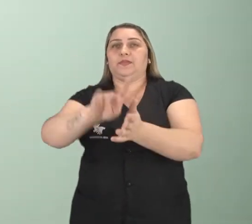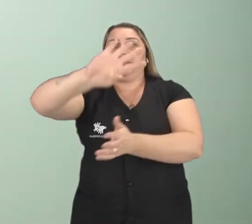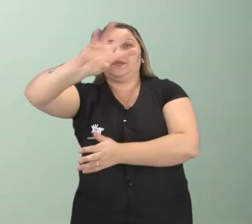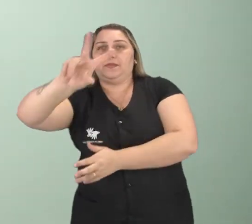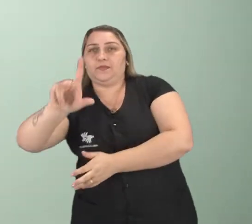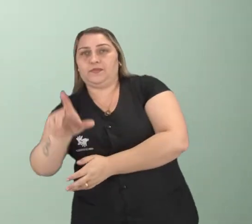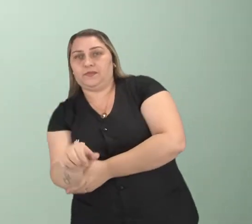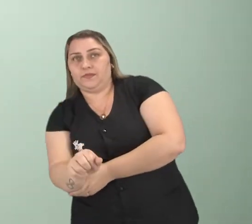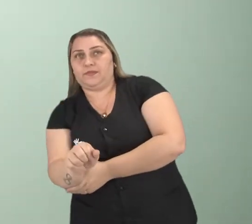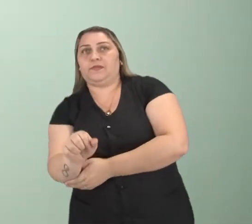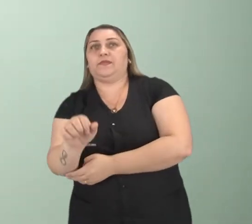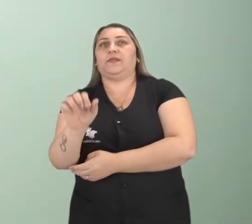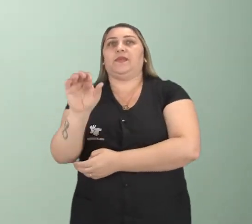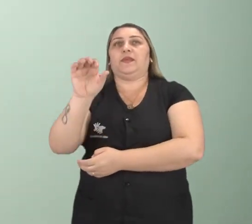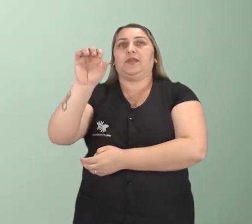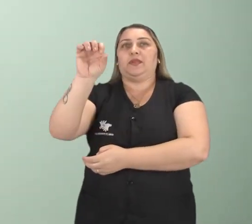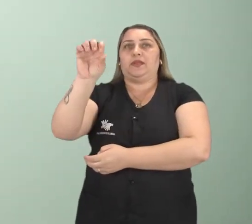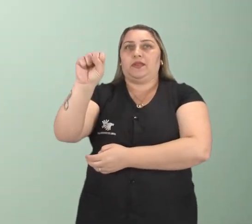África